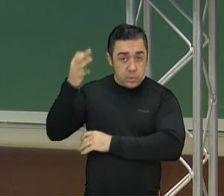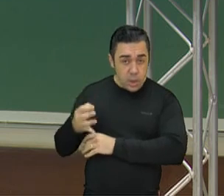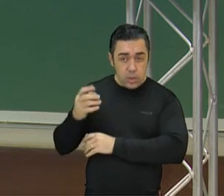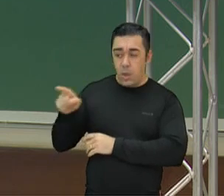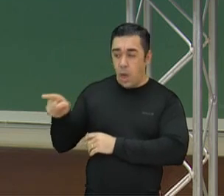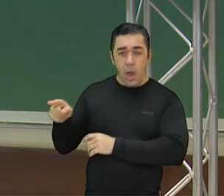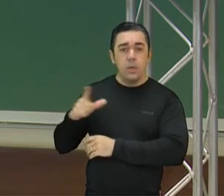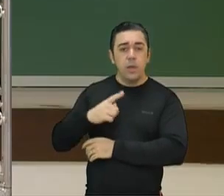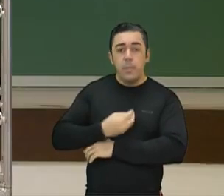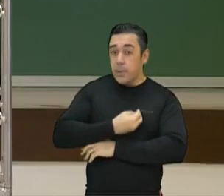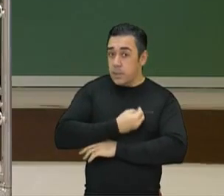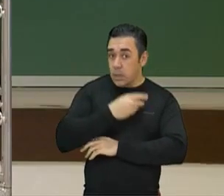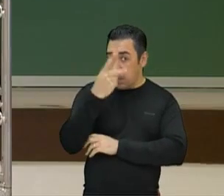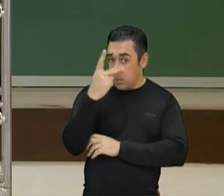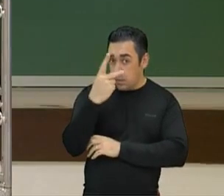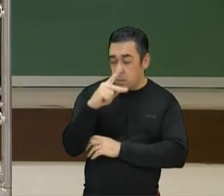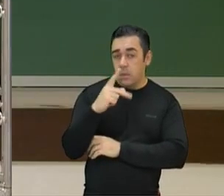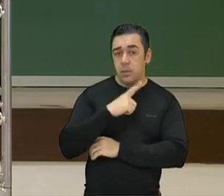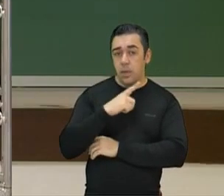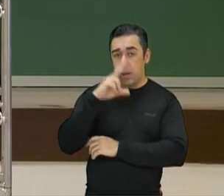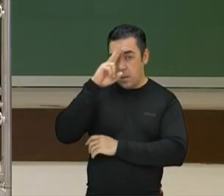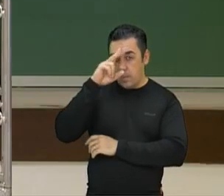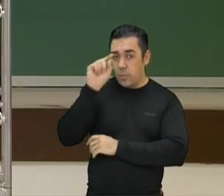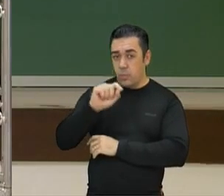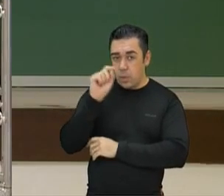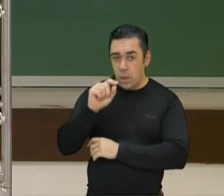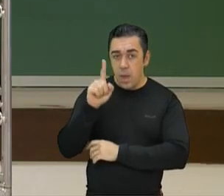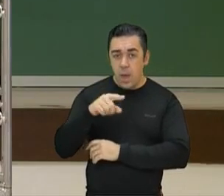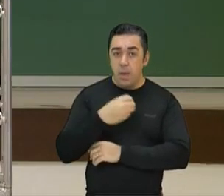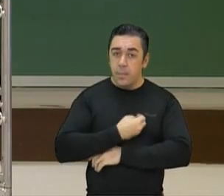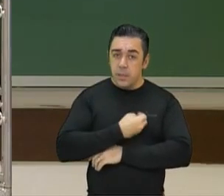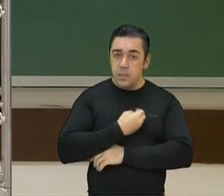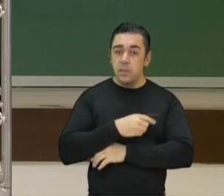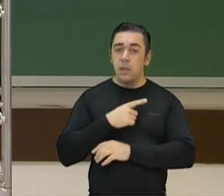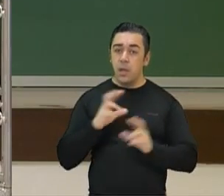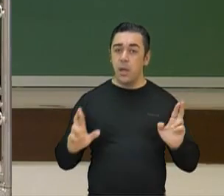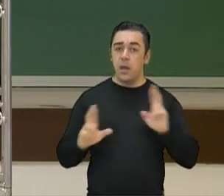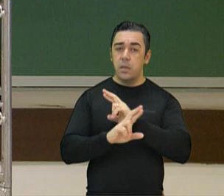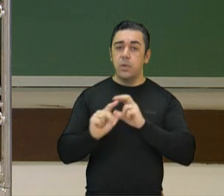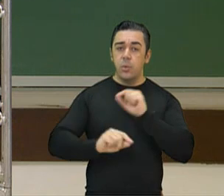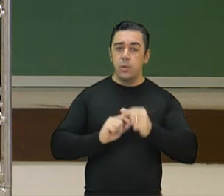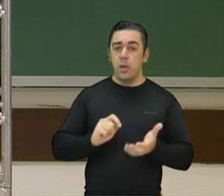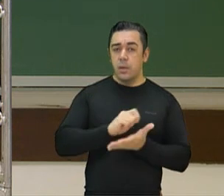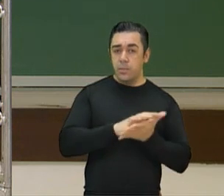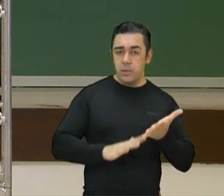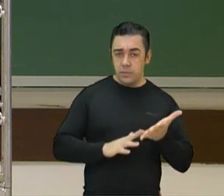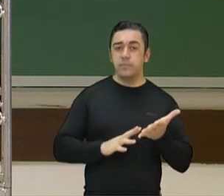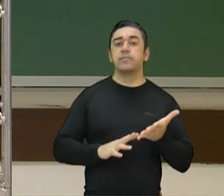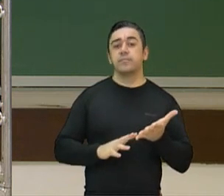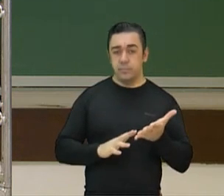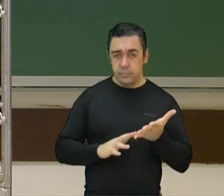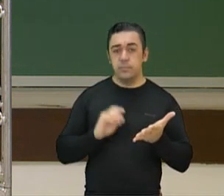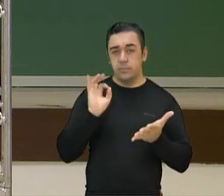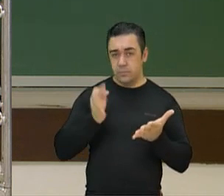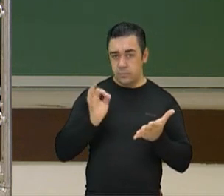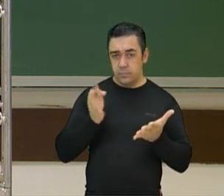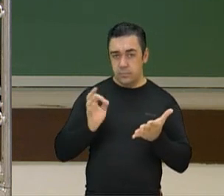né? Lembrando agora que as presenças, né, elas estão sendo computadas lá,